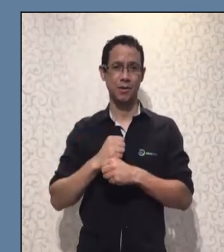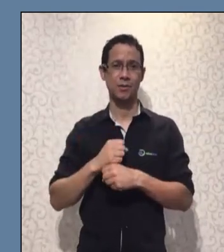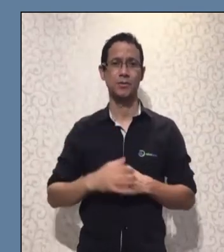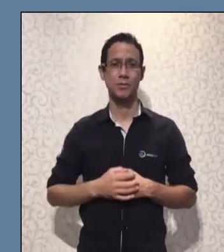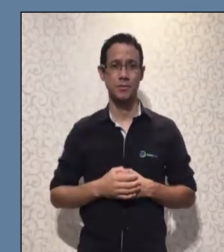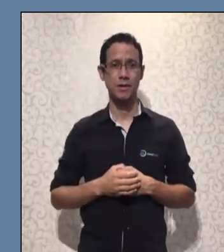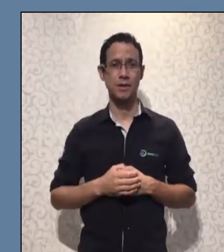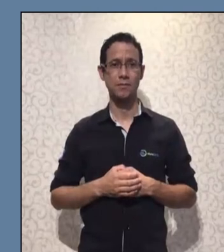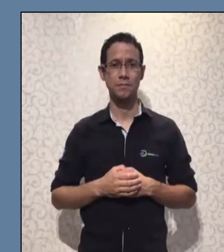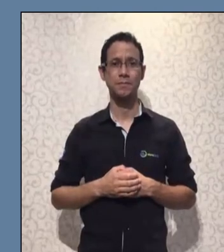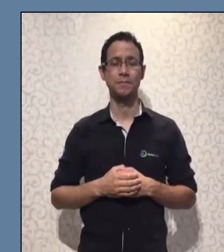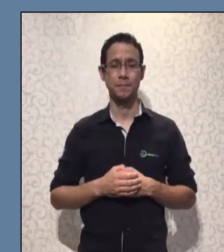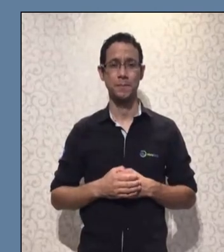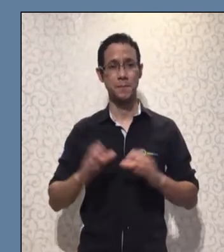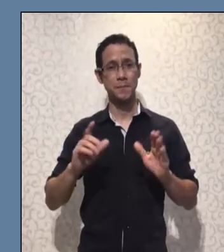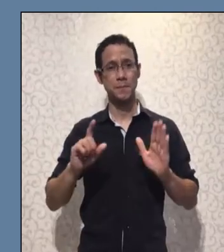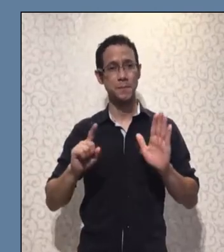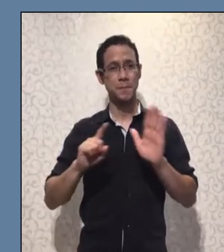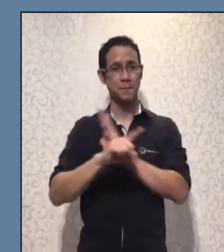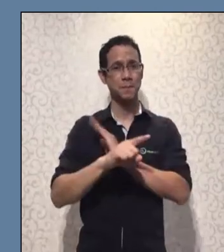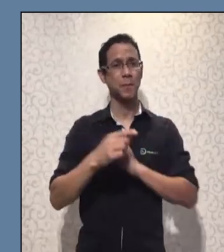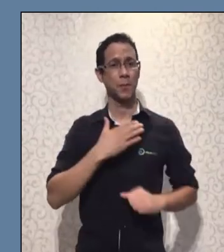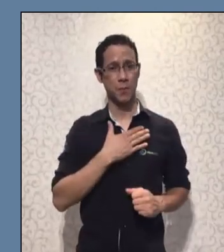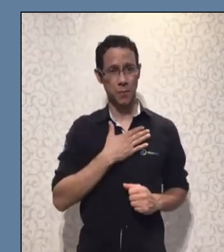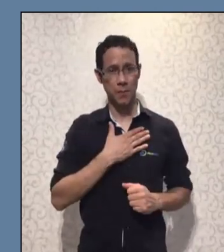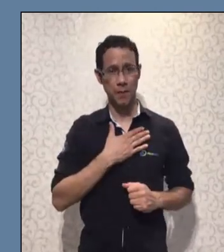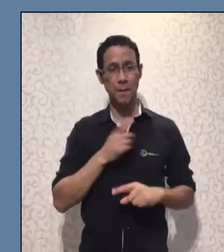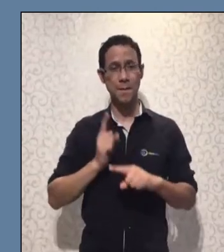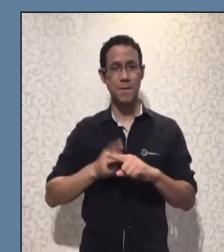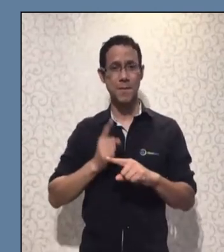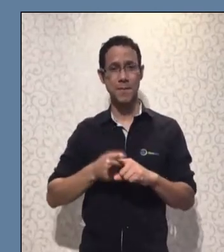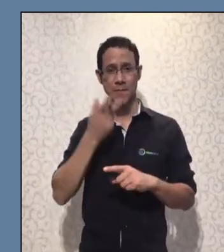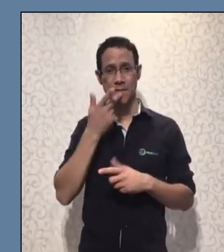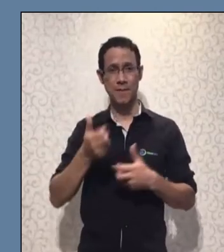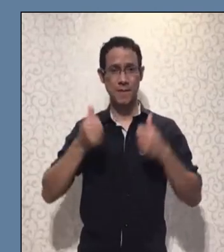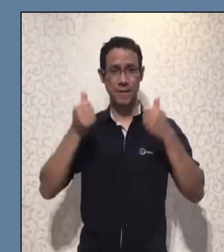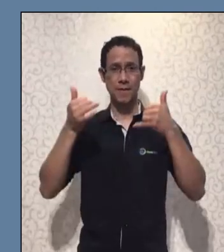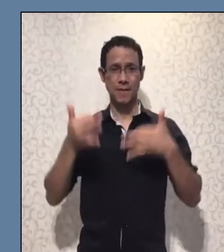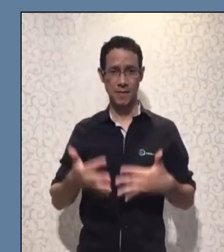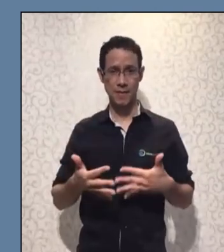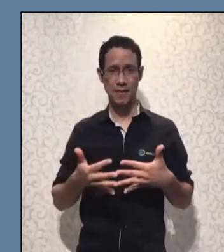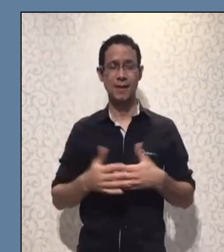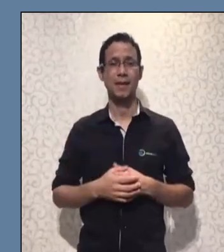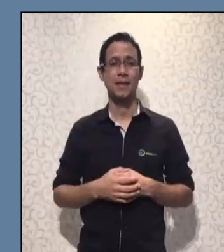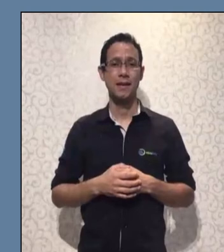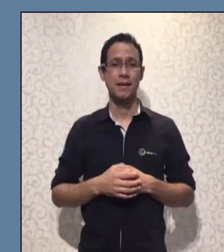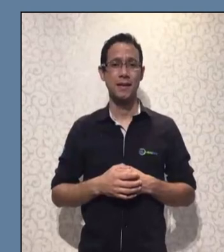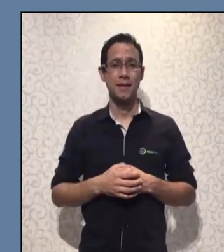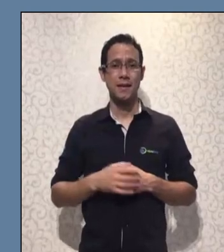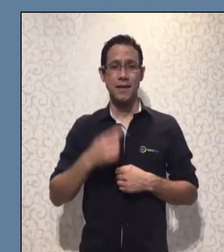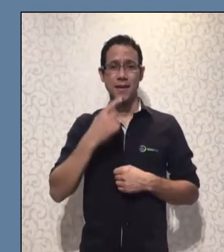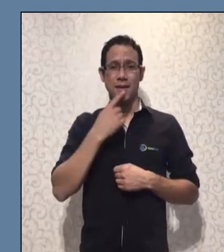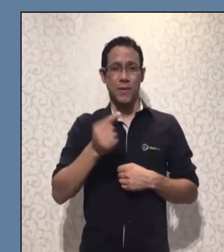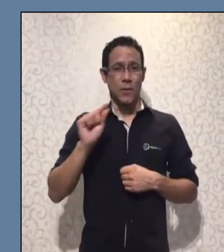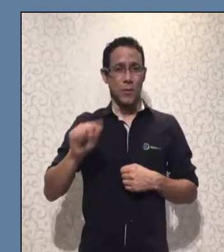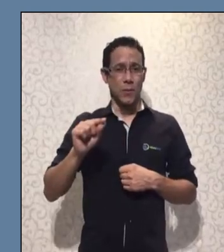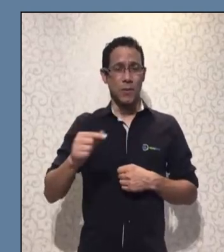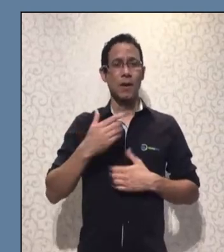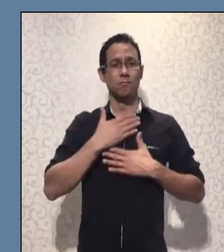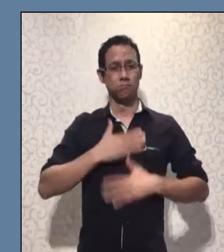sua pergunta me agrada, porque falar um pouco dessas parcerias, né? Quando eu falei também que a gente saiu de uma zona de